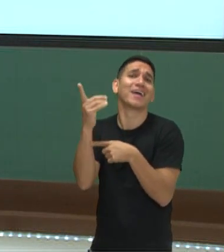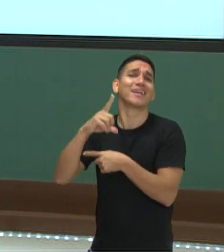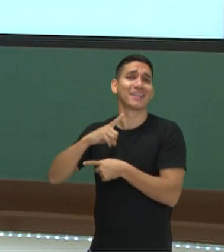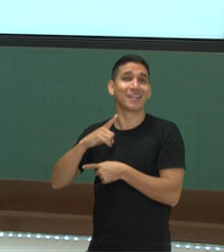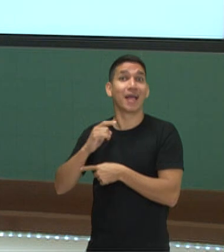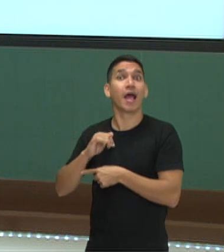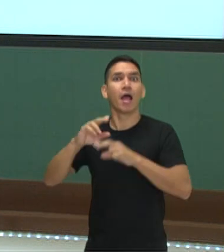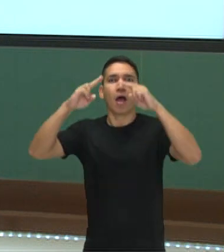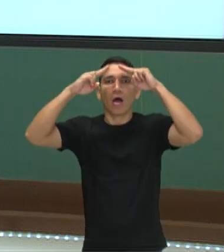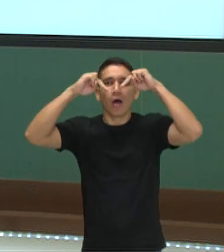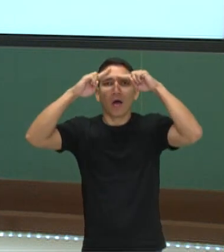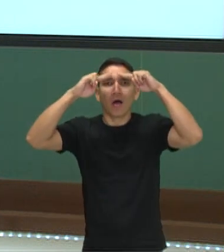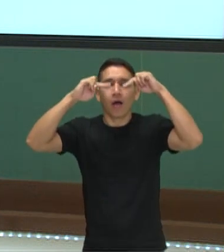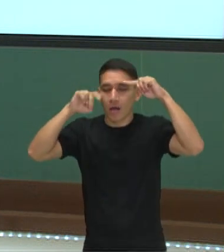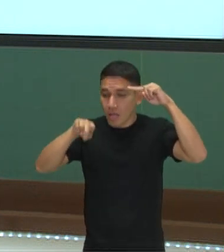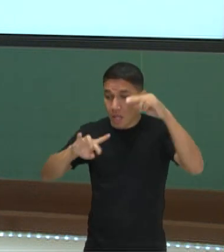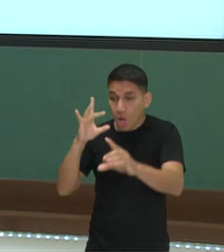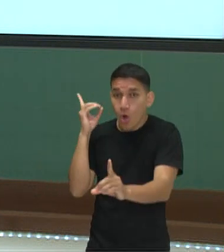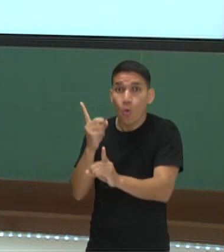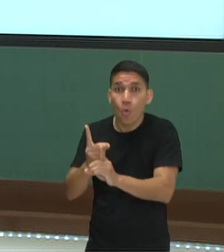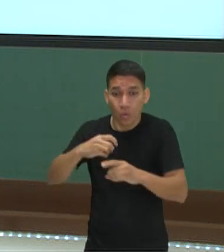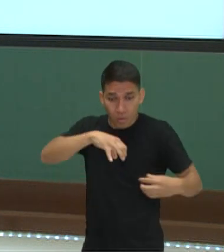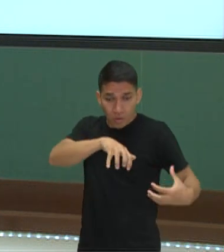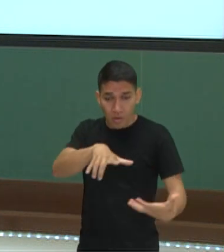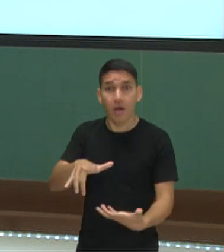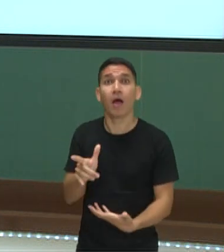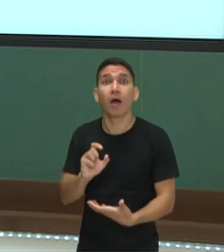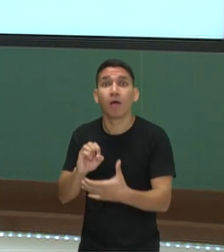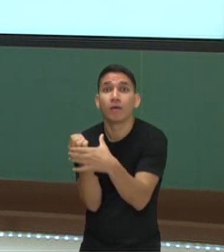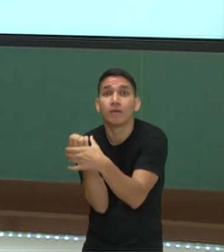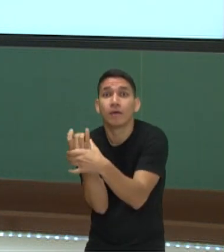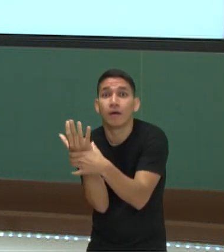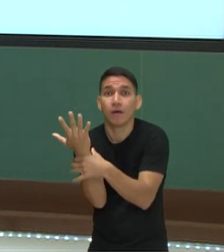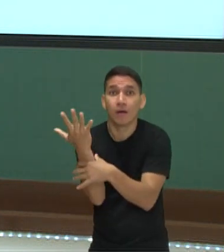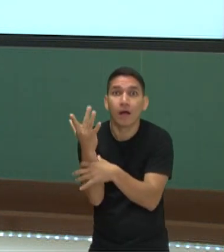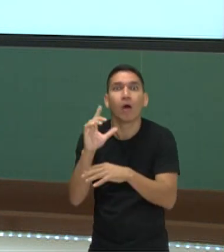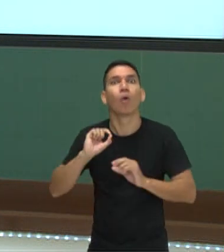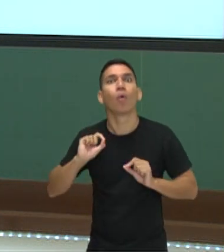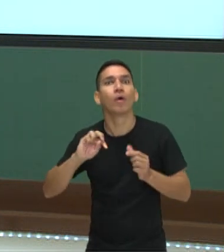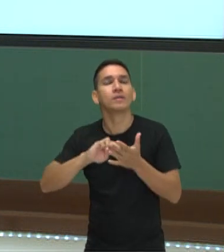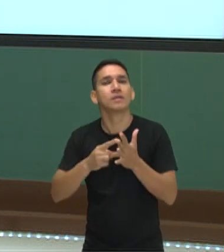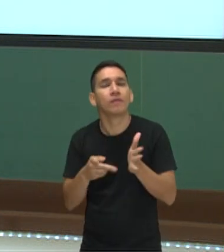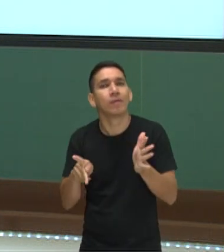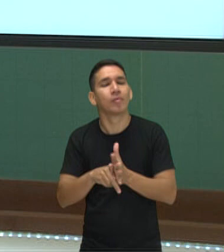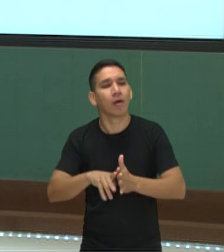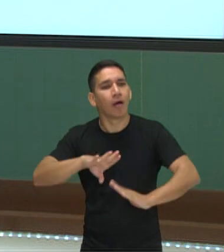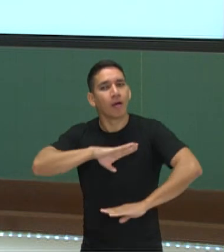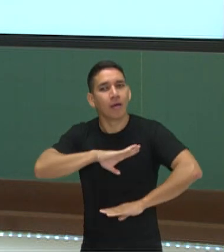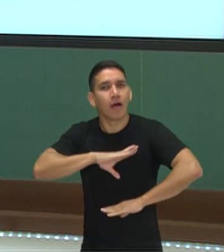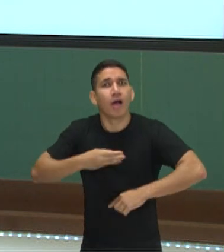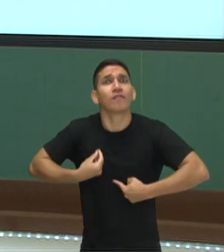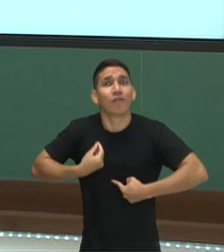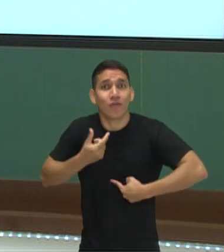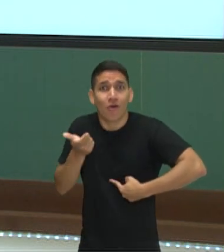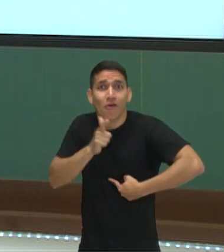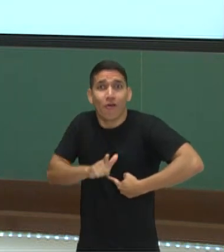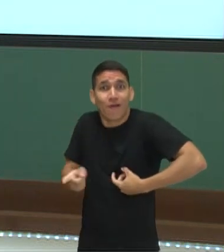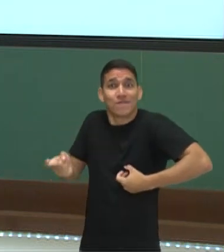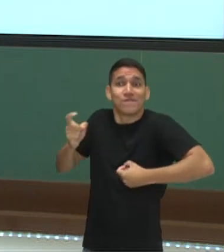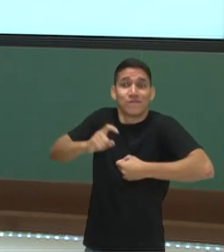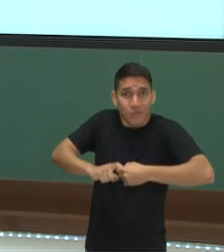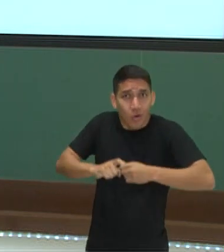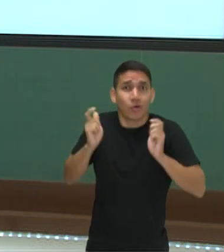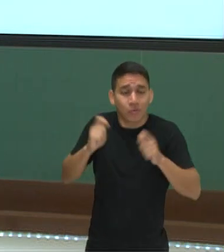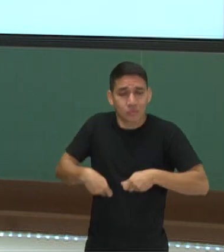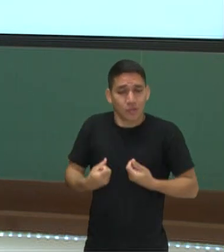encontrou uma planta no planeta Terra. Ou seja, as condições para a vida estavam retornando. E